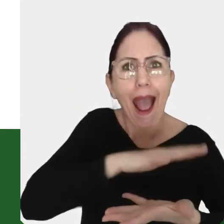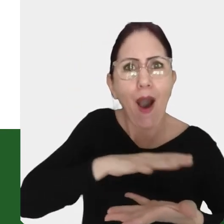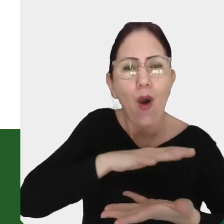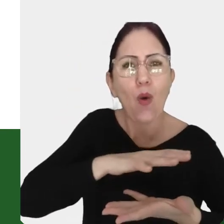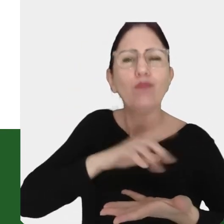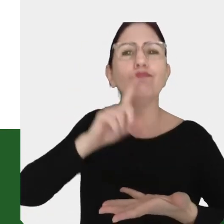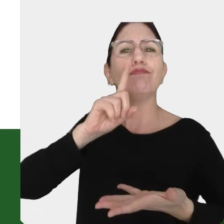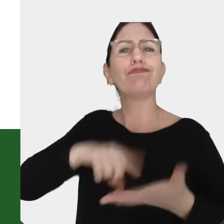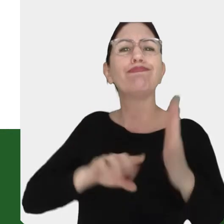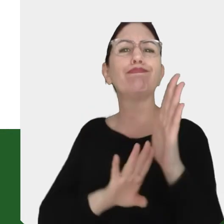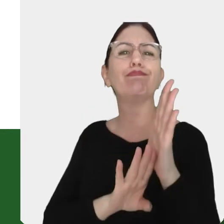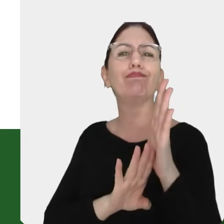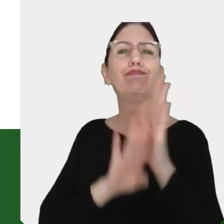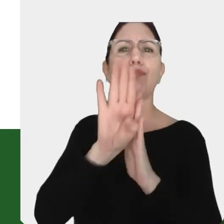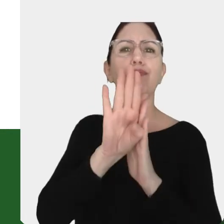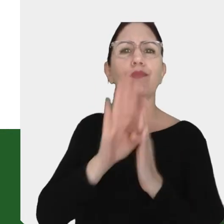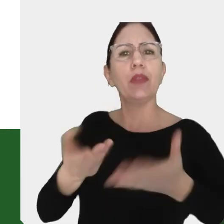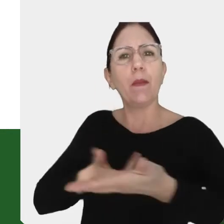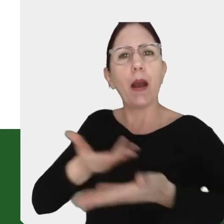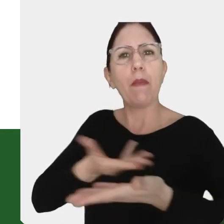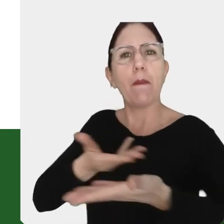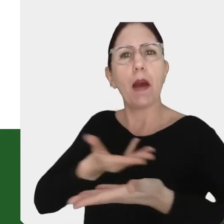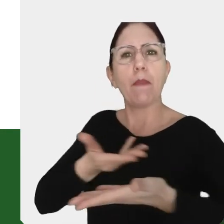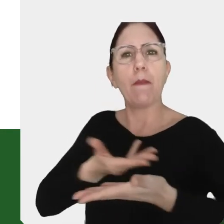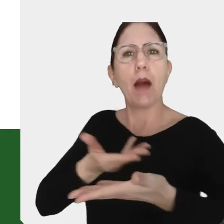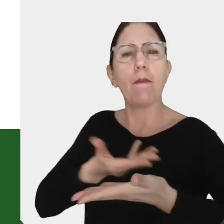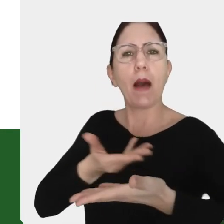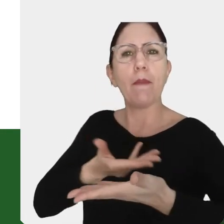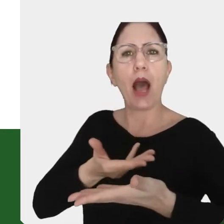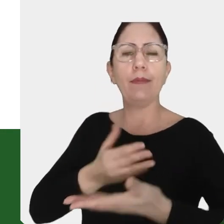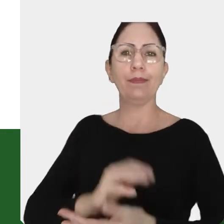mais alto de interatividade.